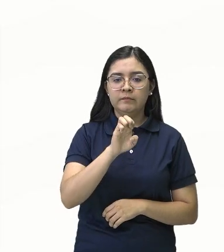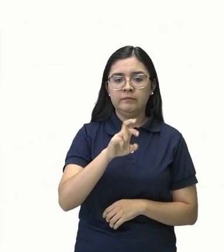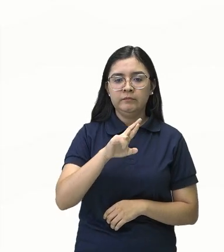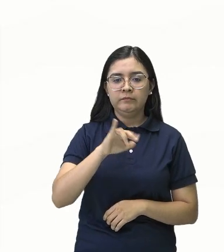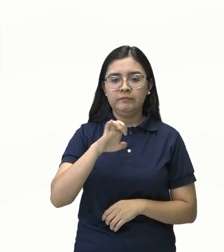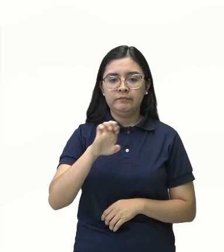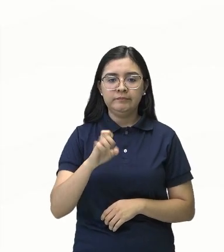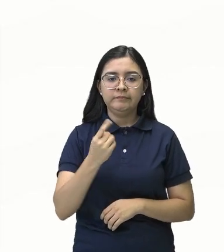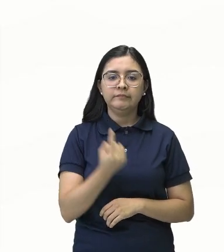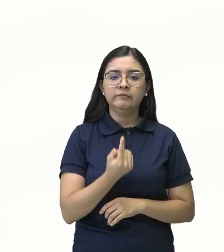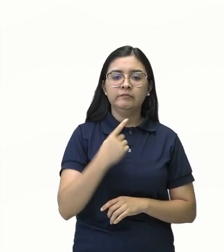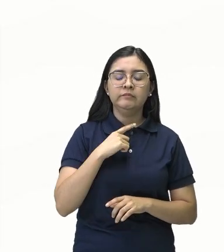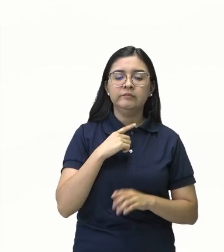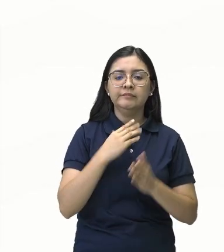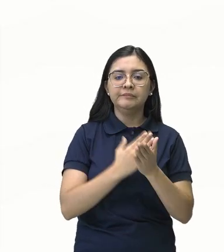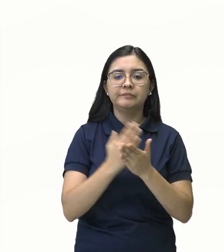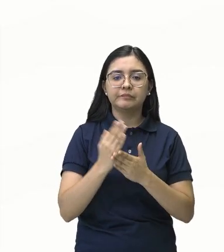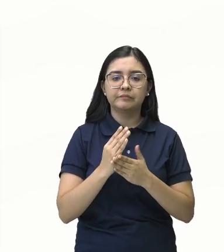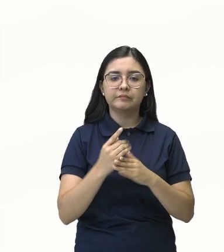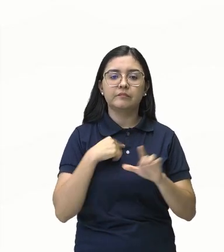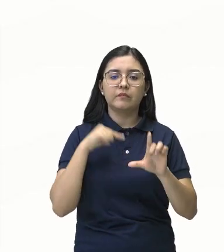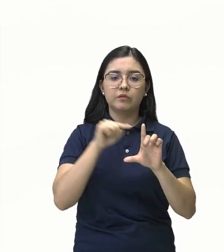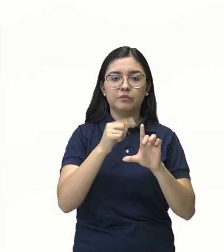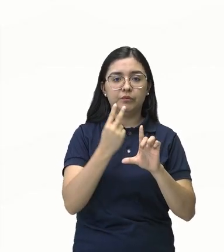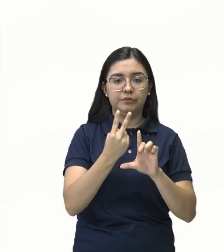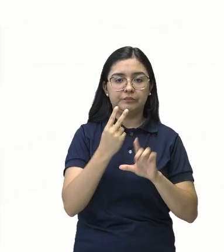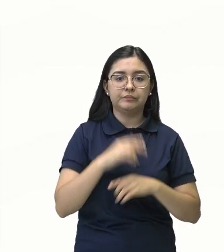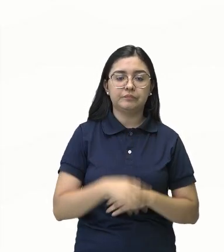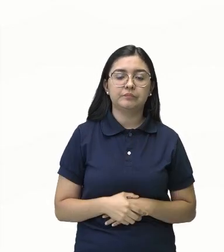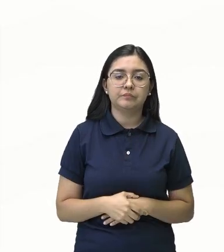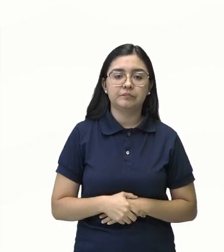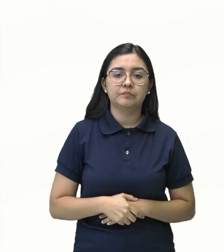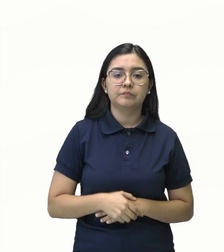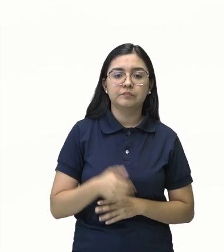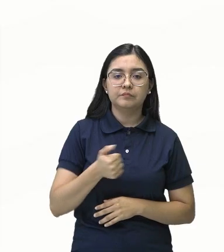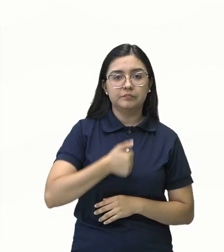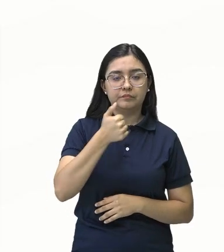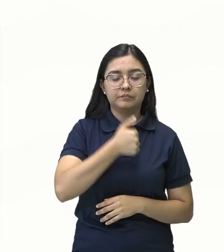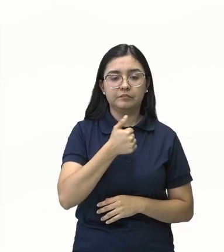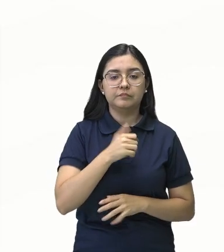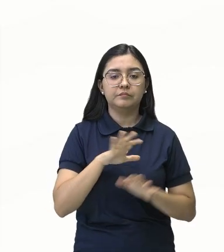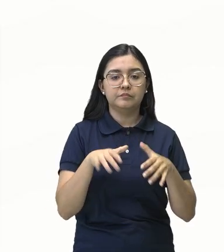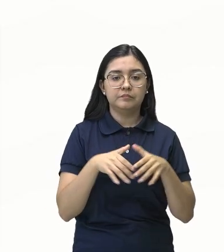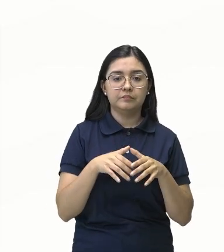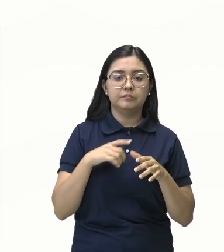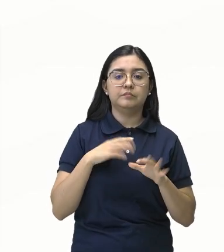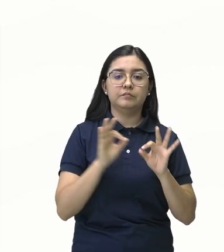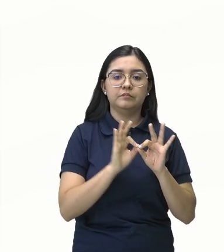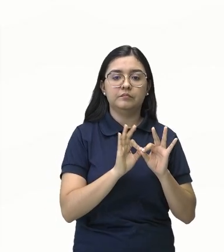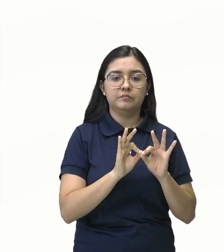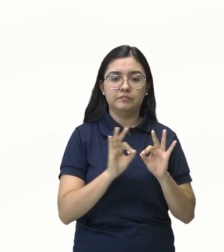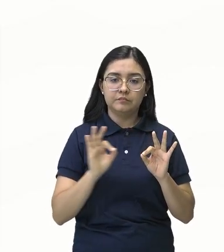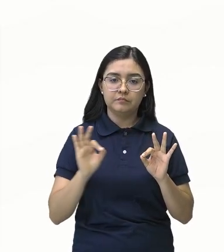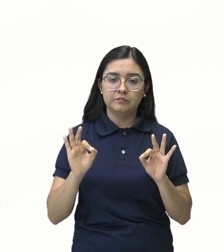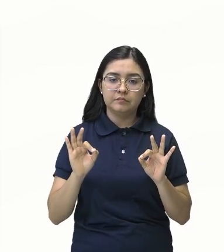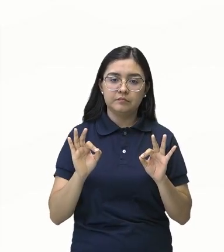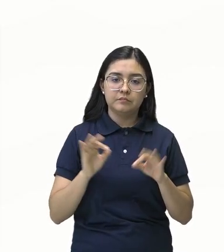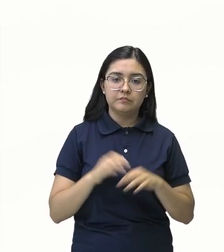bem aqui em cima do 2, tá bom? Na primeira categoria, e aí ela